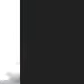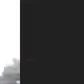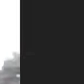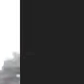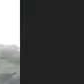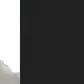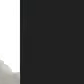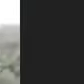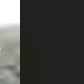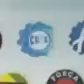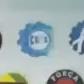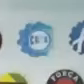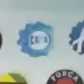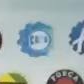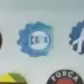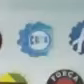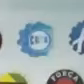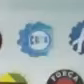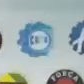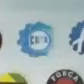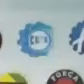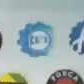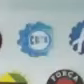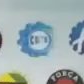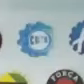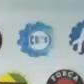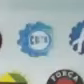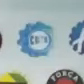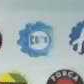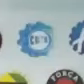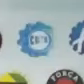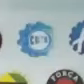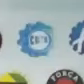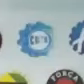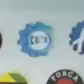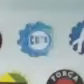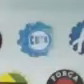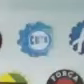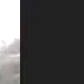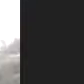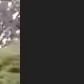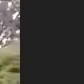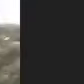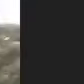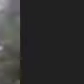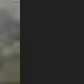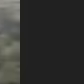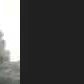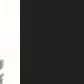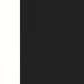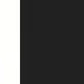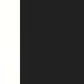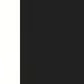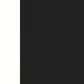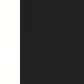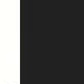José, trabalhador unido aqui, tá? Trabalhador unido. E